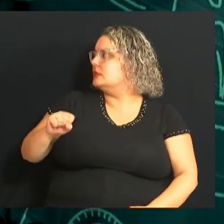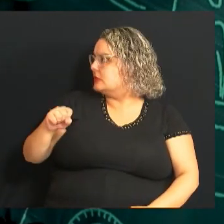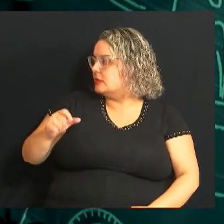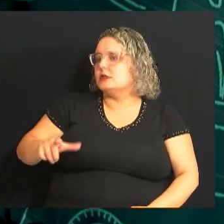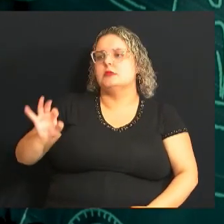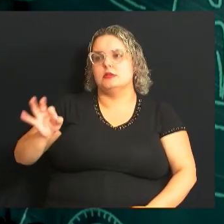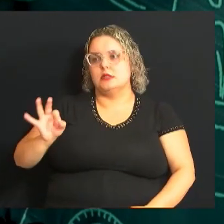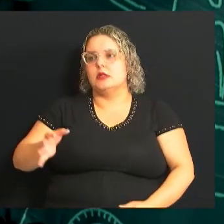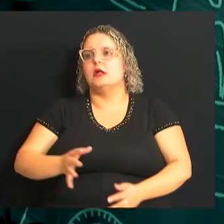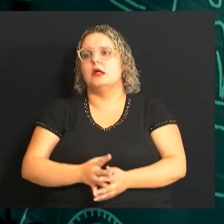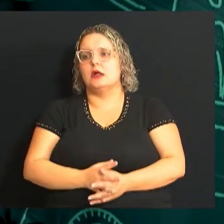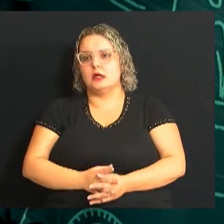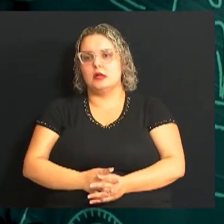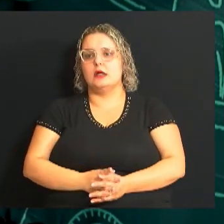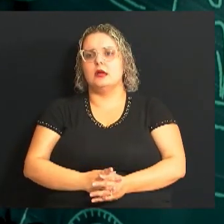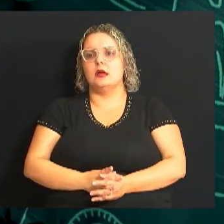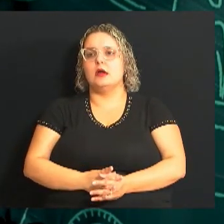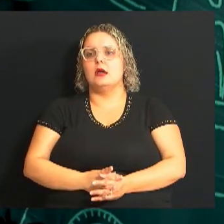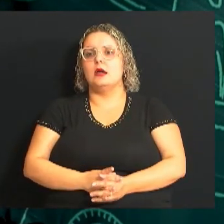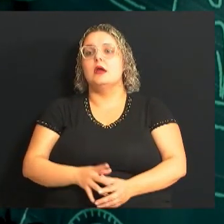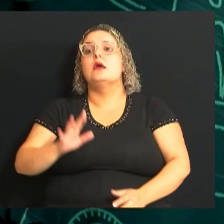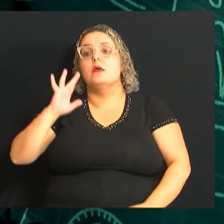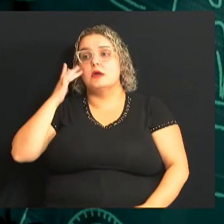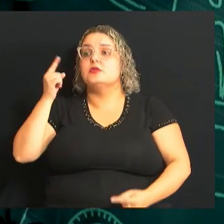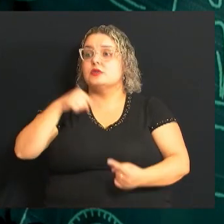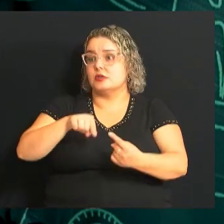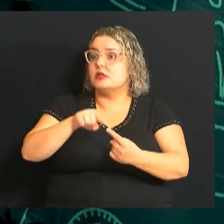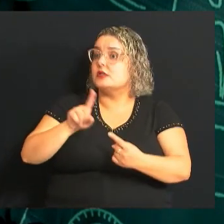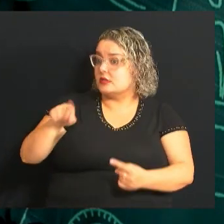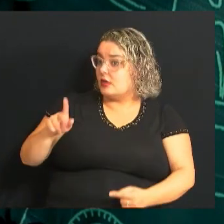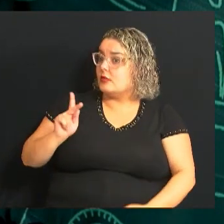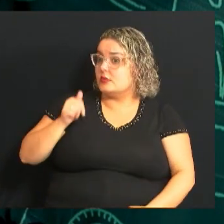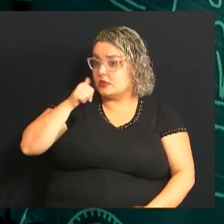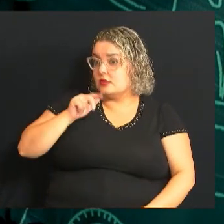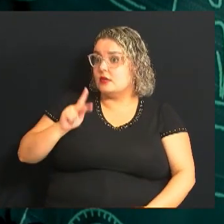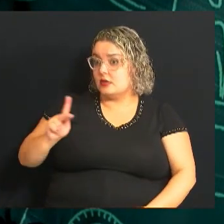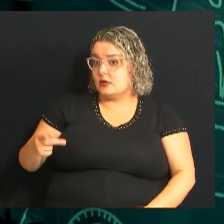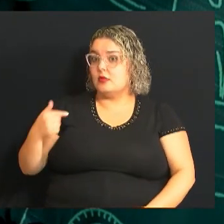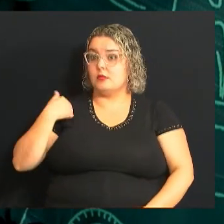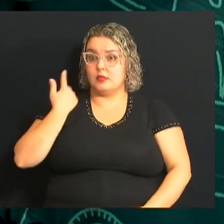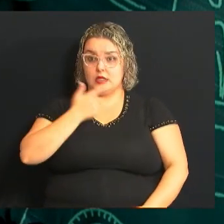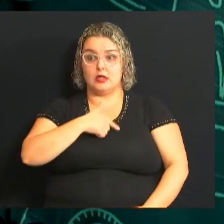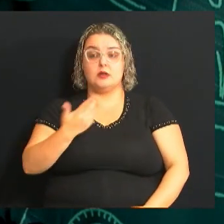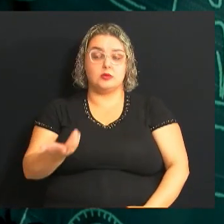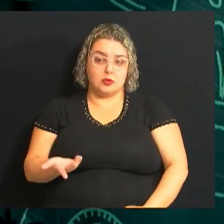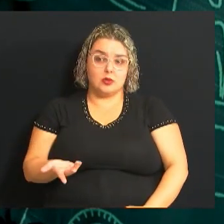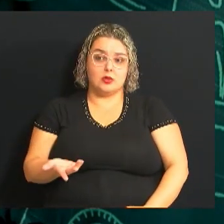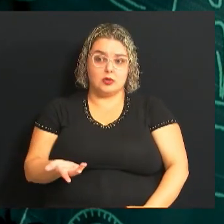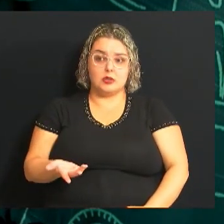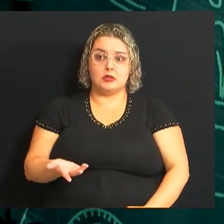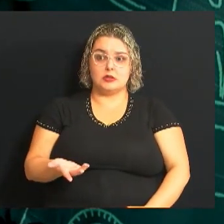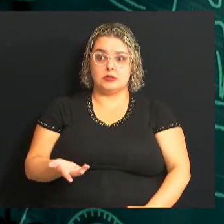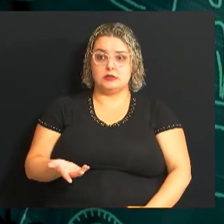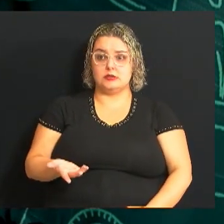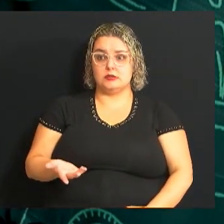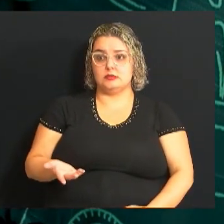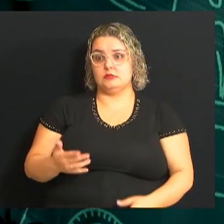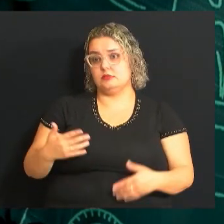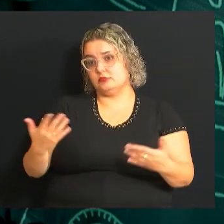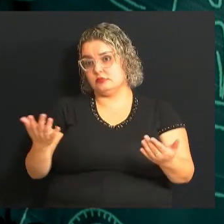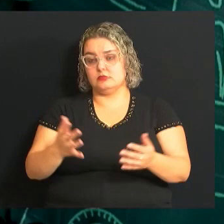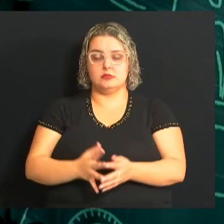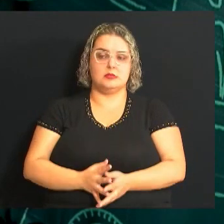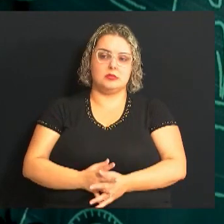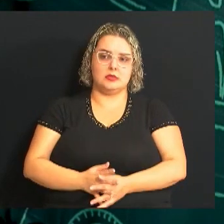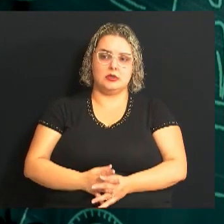racismo... Exato. Então, Eu acho que esse é o objetivo, né, professora? Para a gente, né, que, enfim, que a